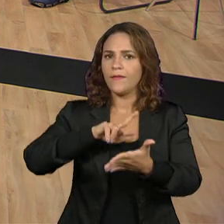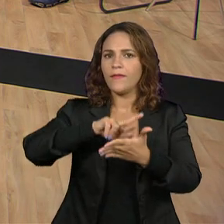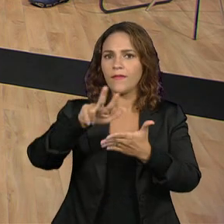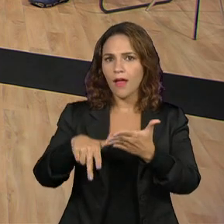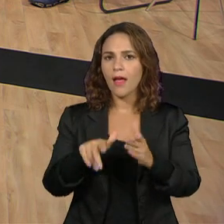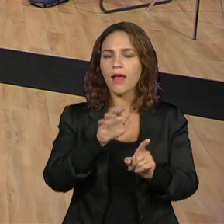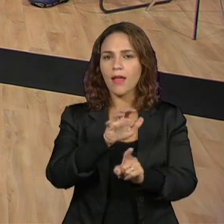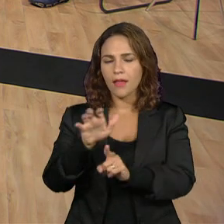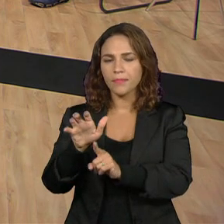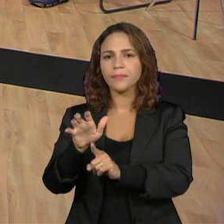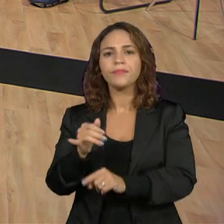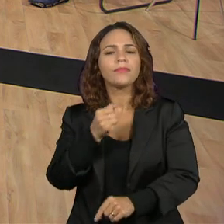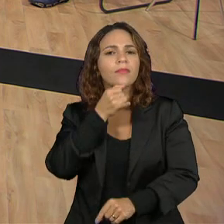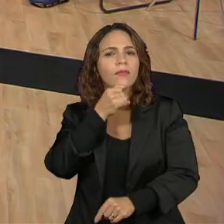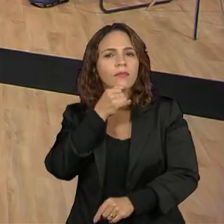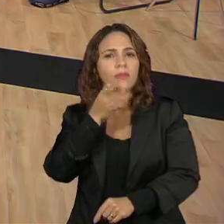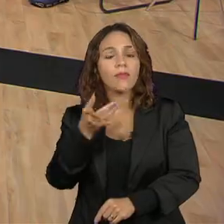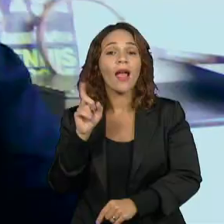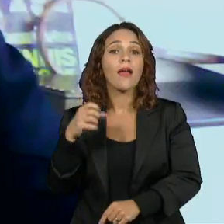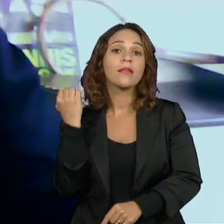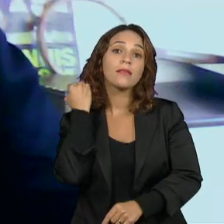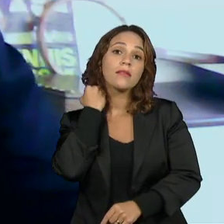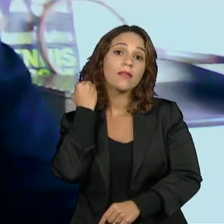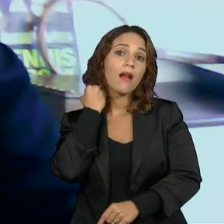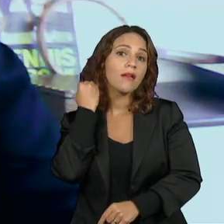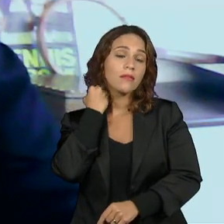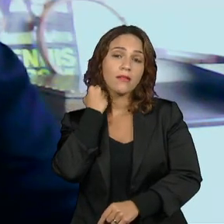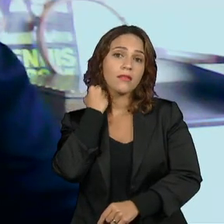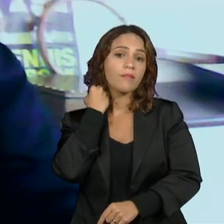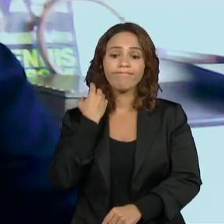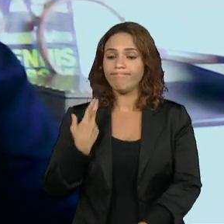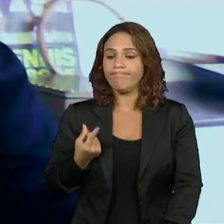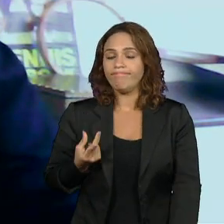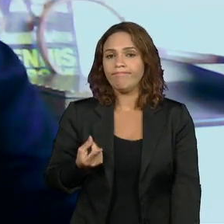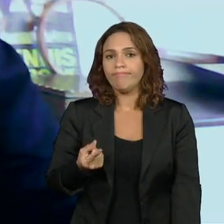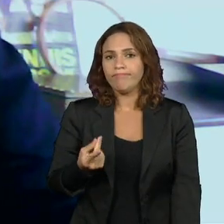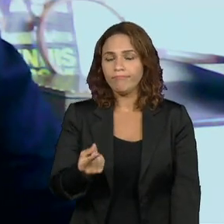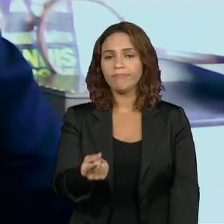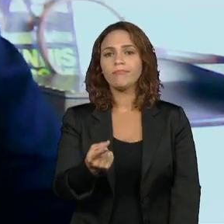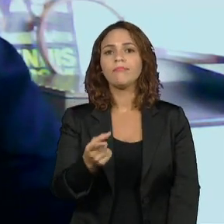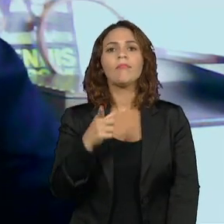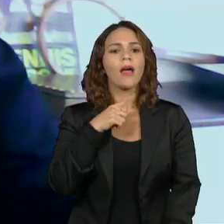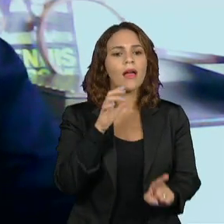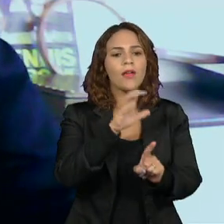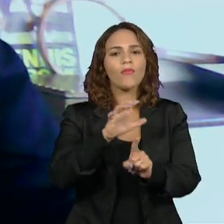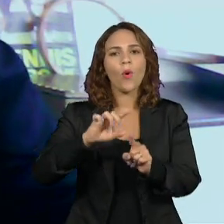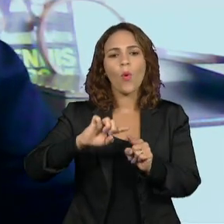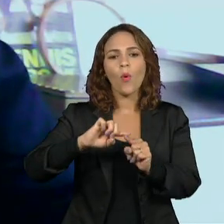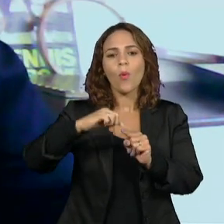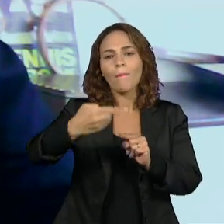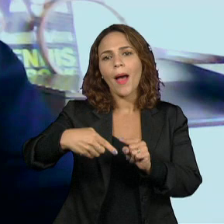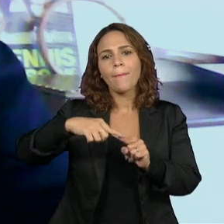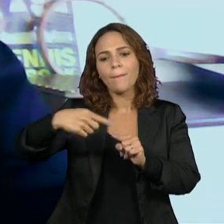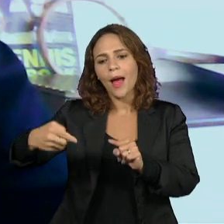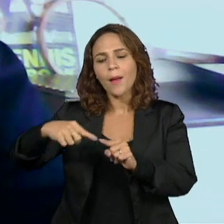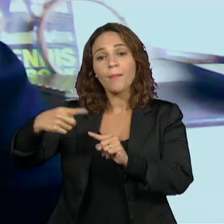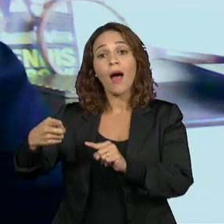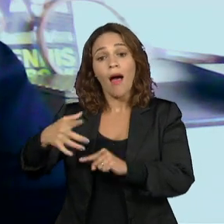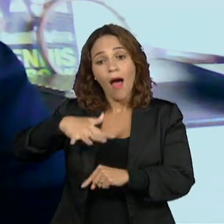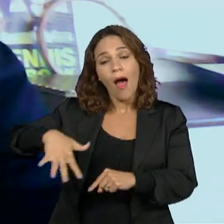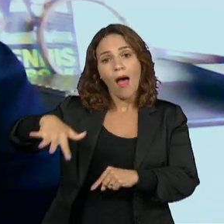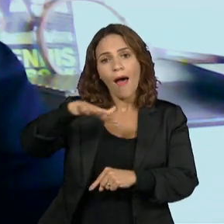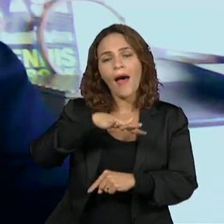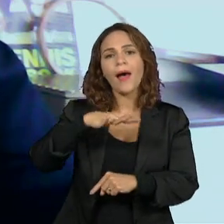É um tipo de estresse crônico que faz com que você possa ter outros quadros psiquiátricos